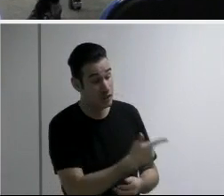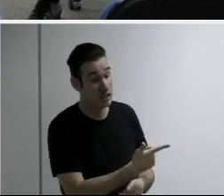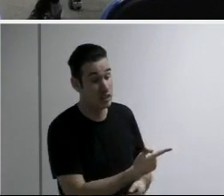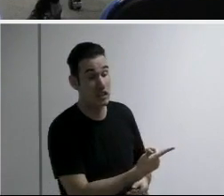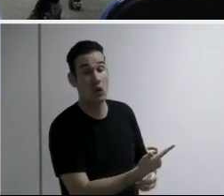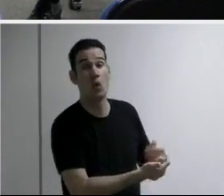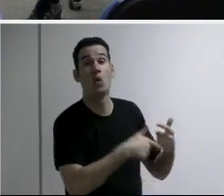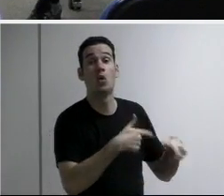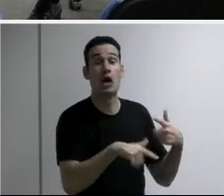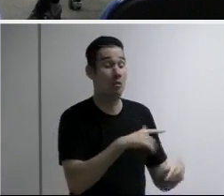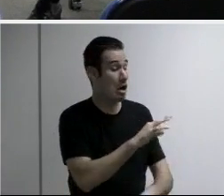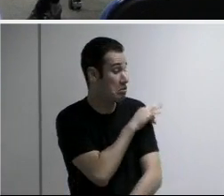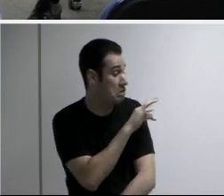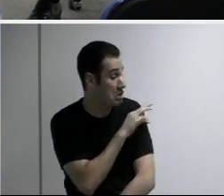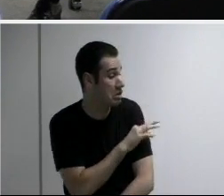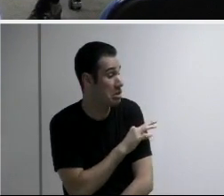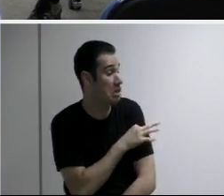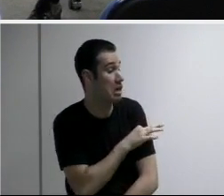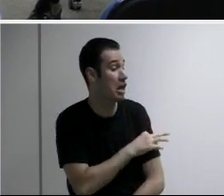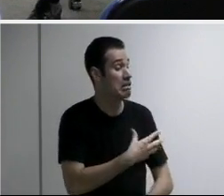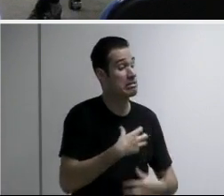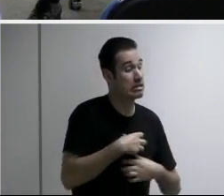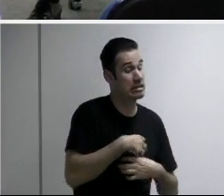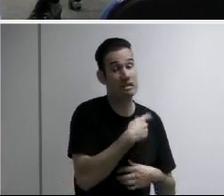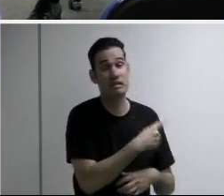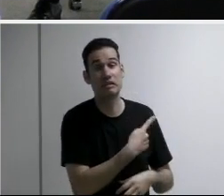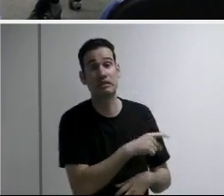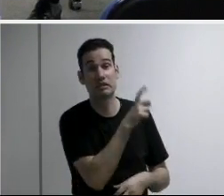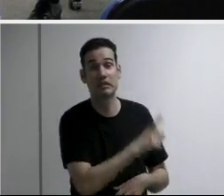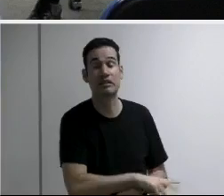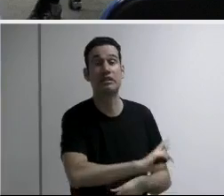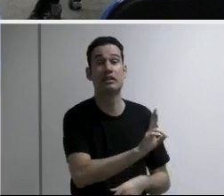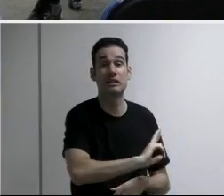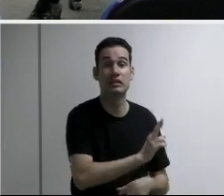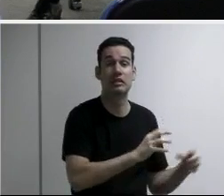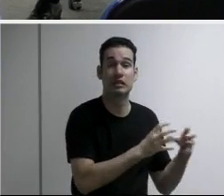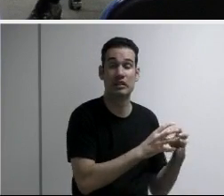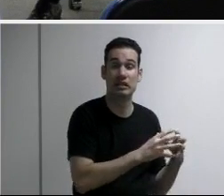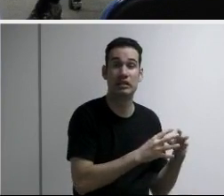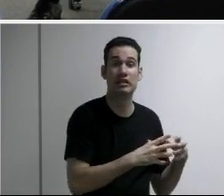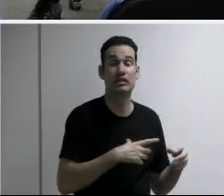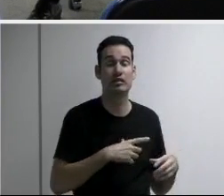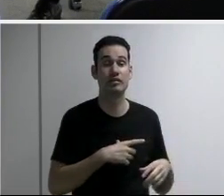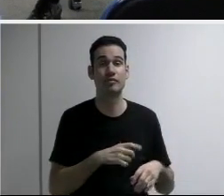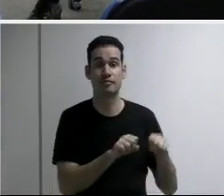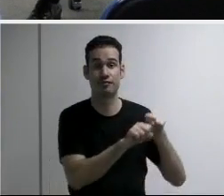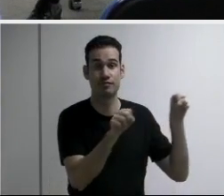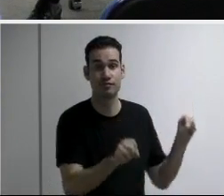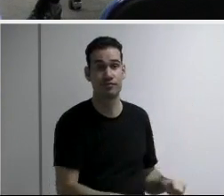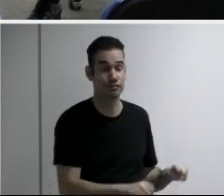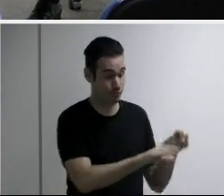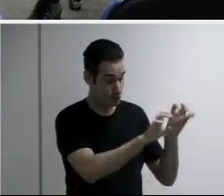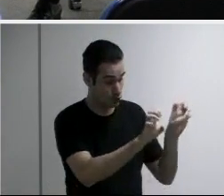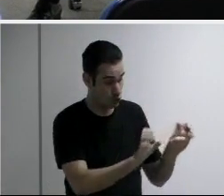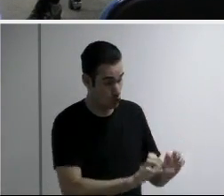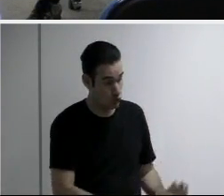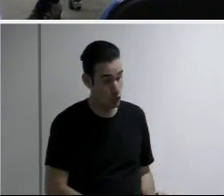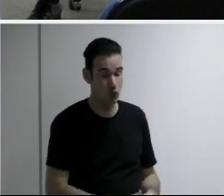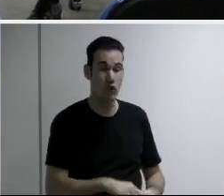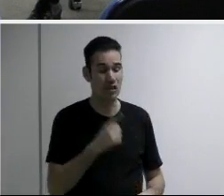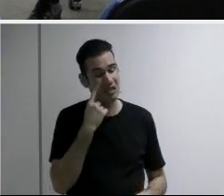qualidade técnica e da sensibilidade das próprias autoridades de terem essa interface. Por isso que eu vejo com tão bons olhos a existência desse